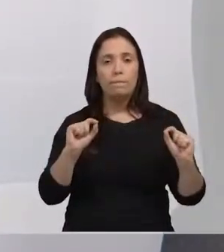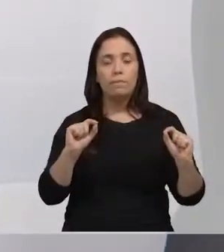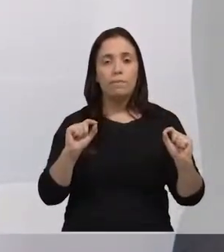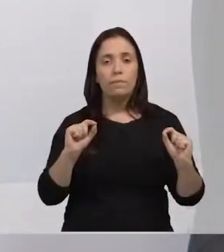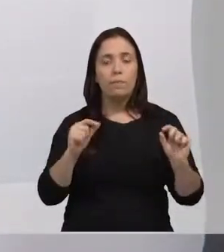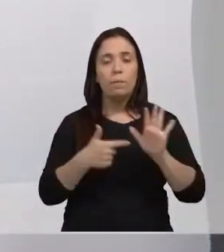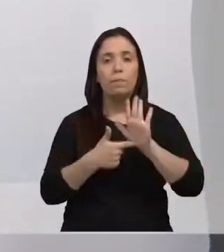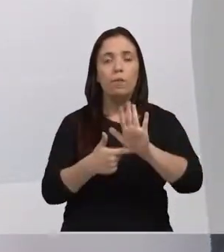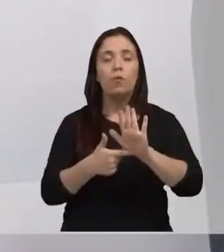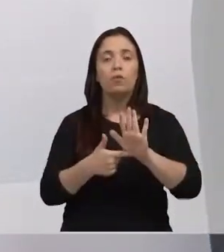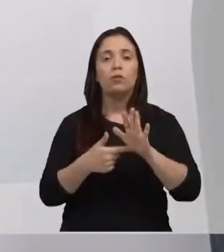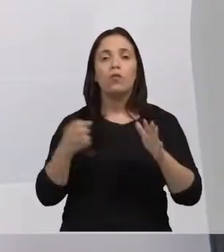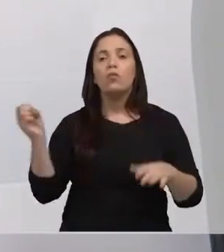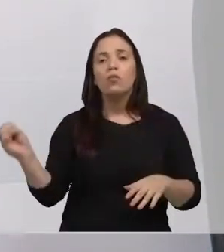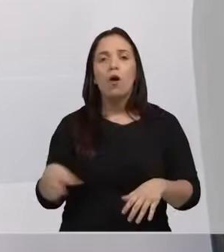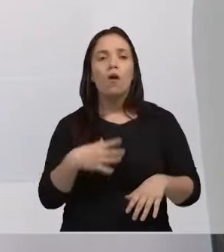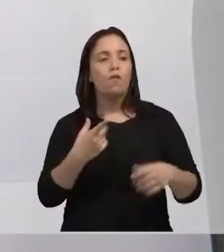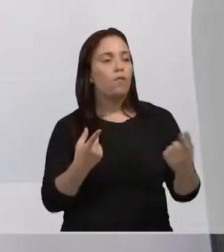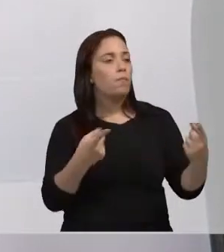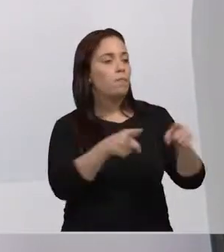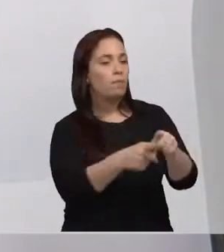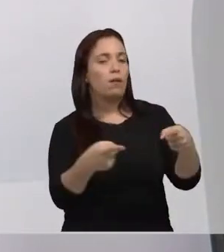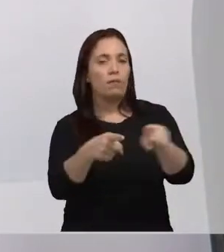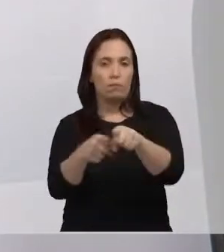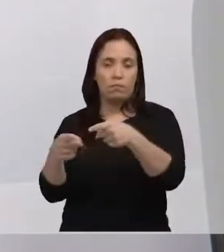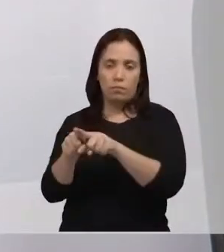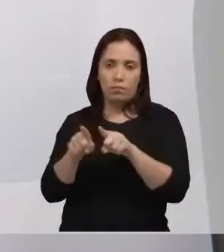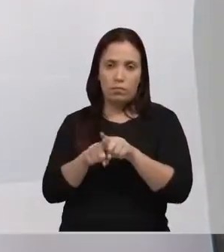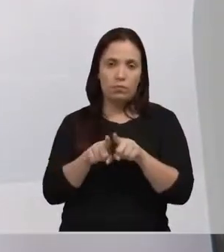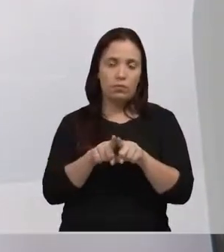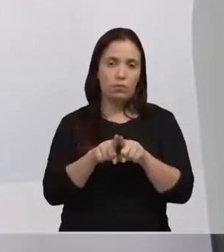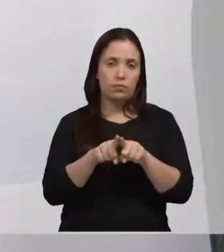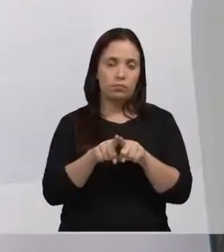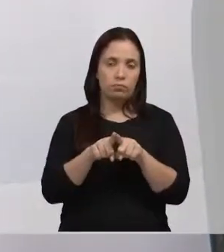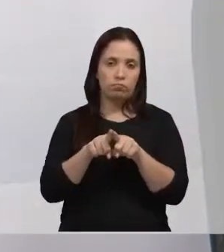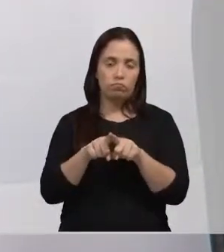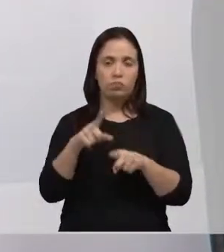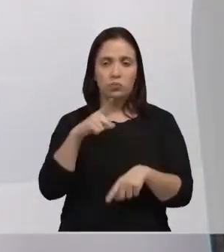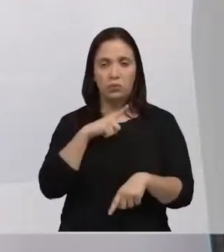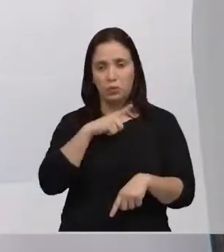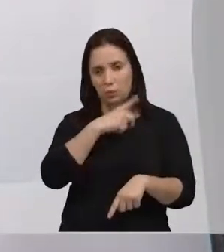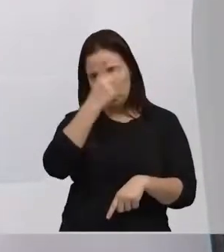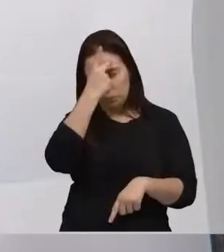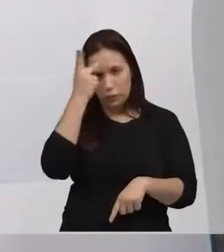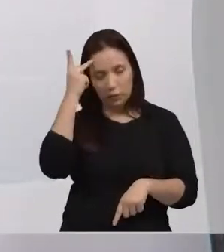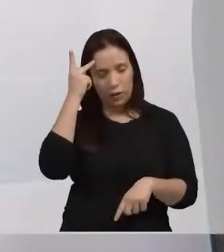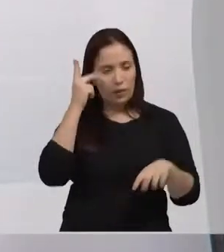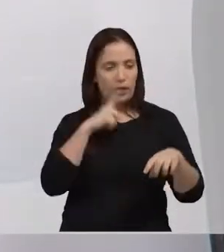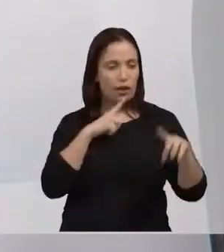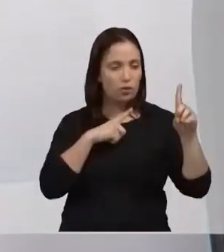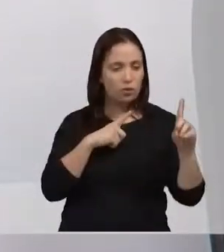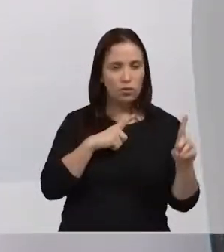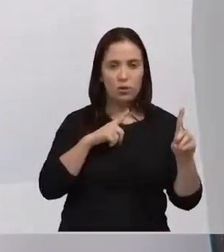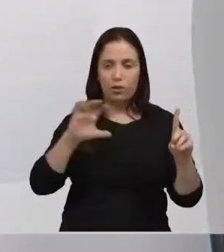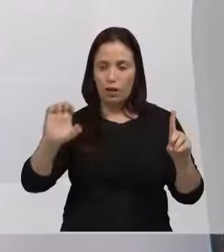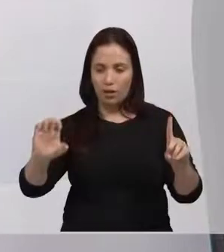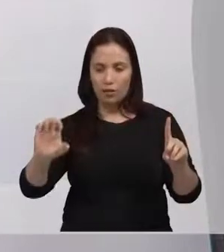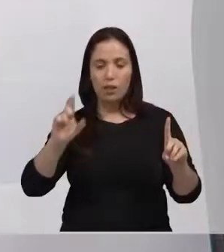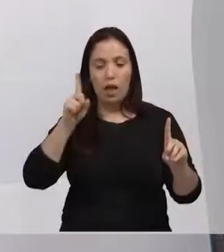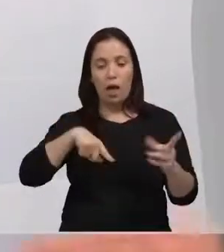novo Centro Democrático Progressista, antiga bloco de centro-esquerda. Por que eu falo